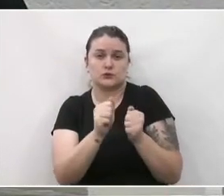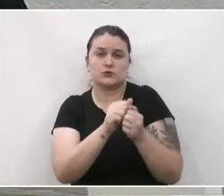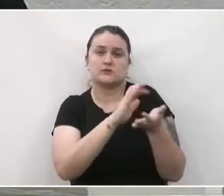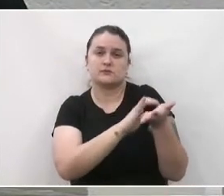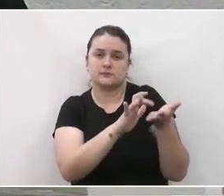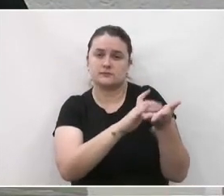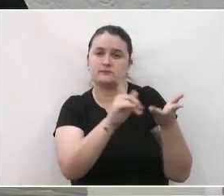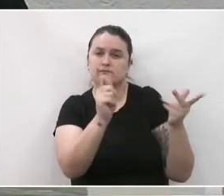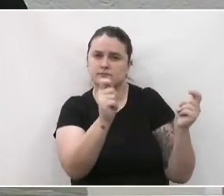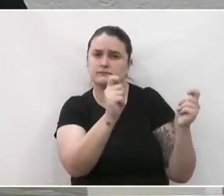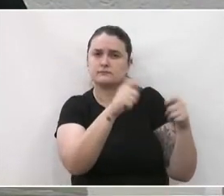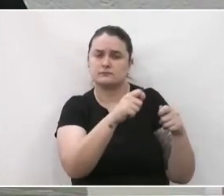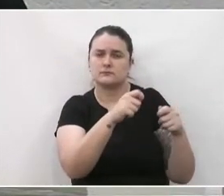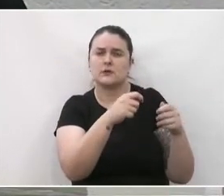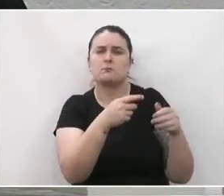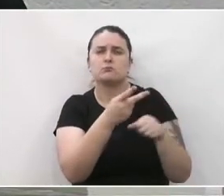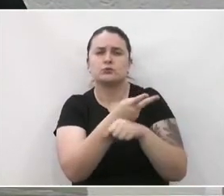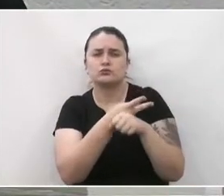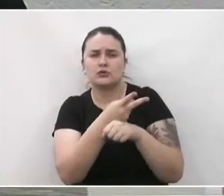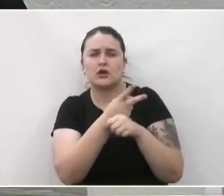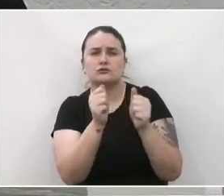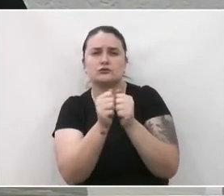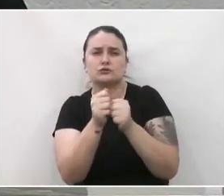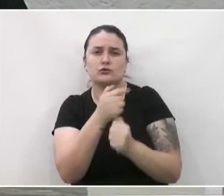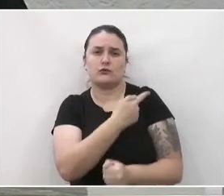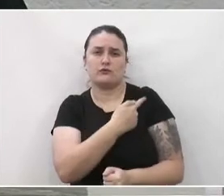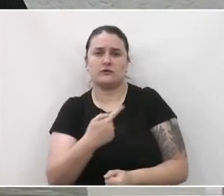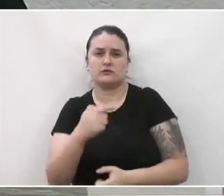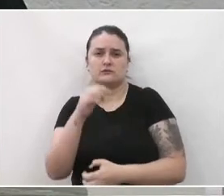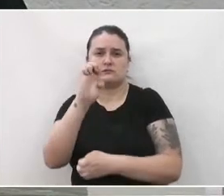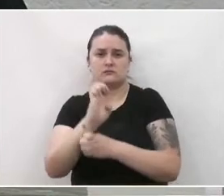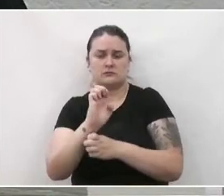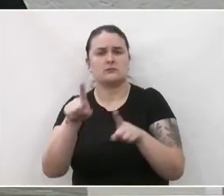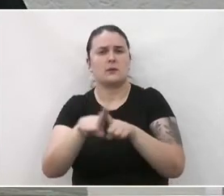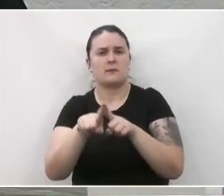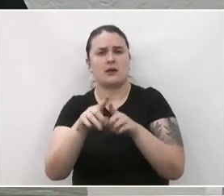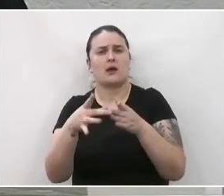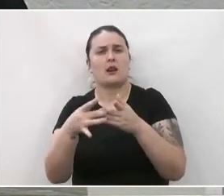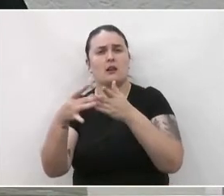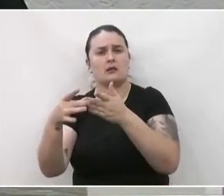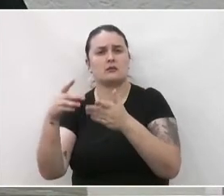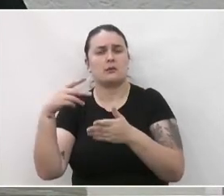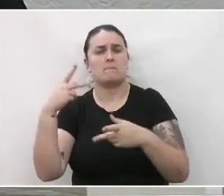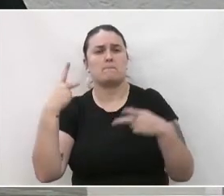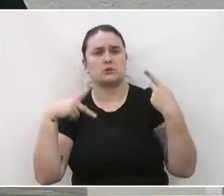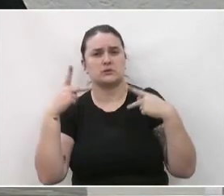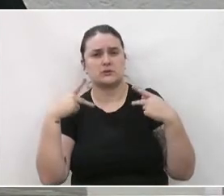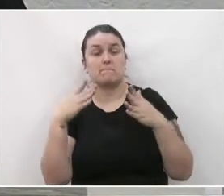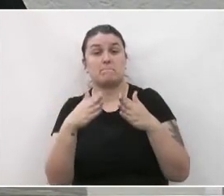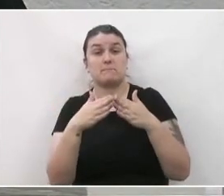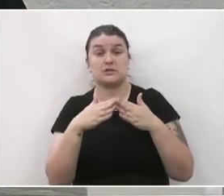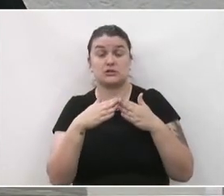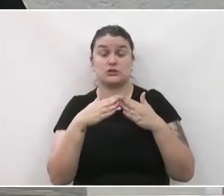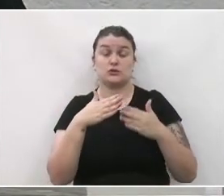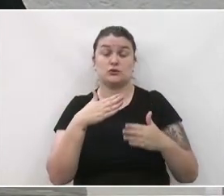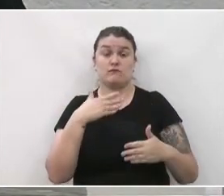secretaria competente, busquem, junto ao governo estadual do Paraná e com os líderes políticos, a pedido deste vereador, realizem